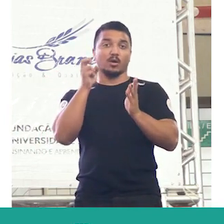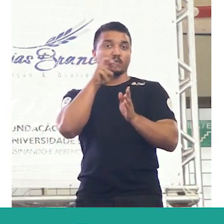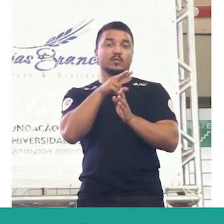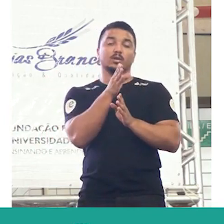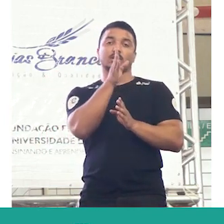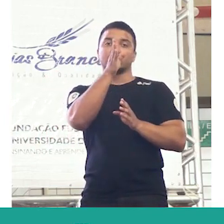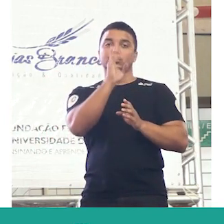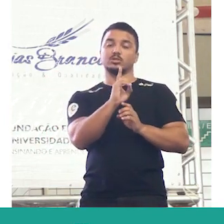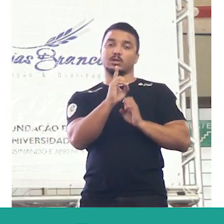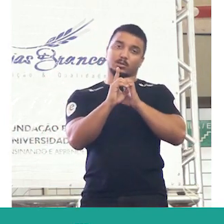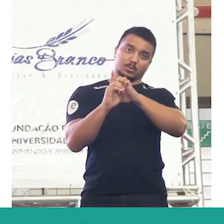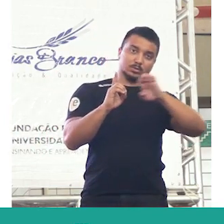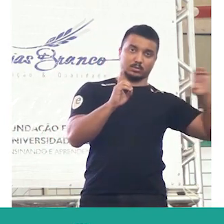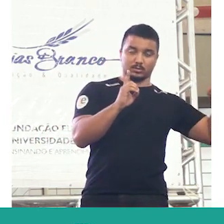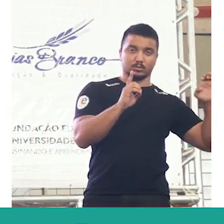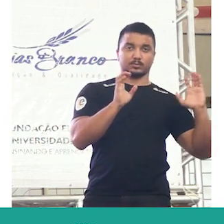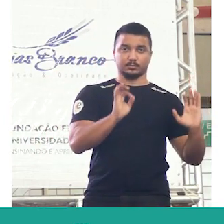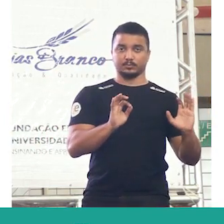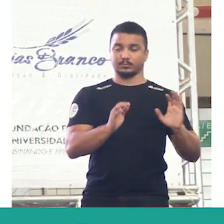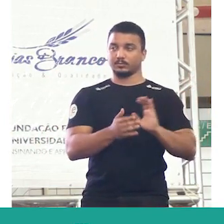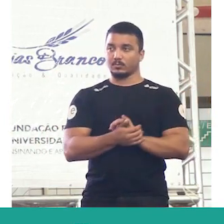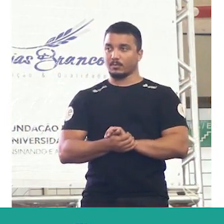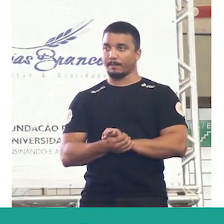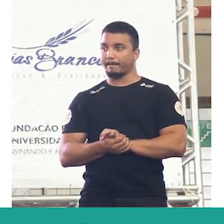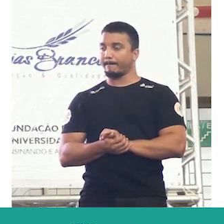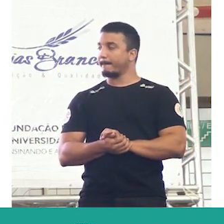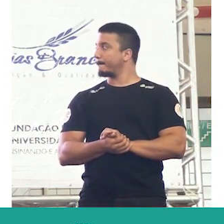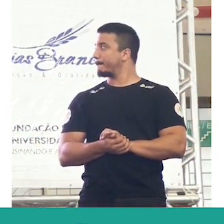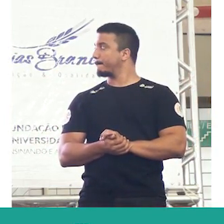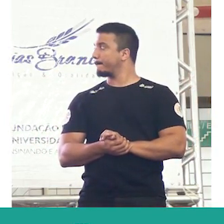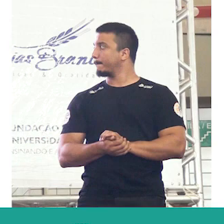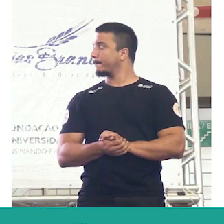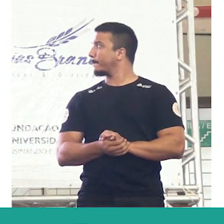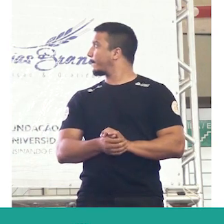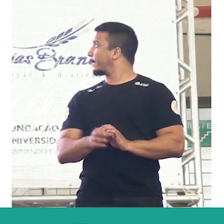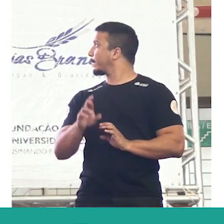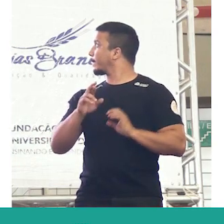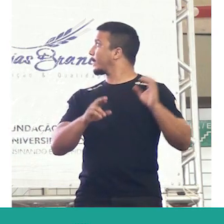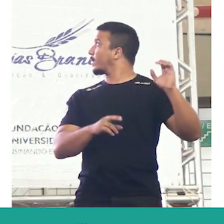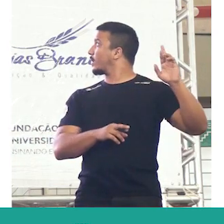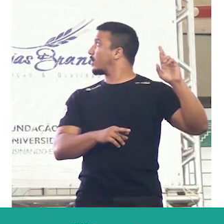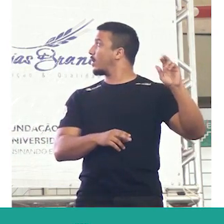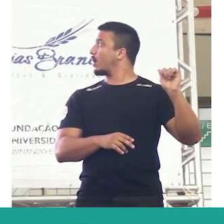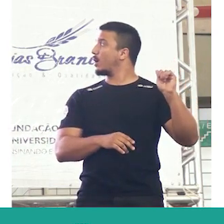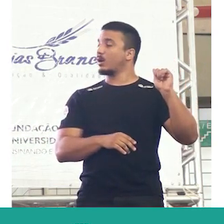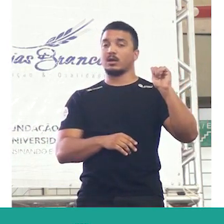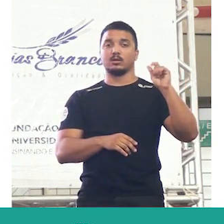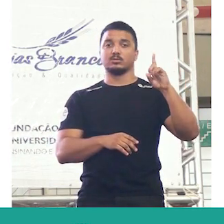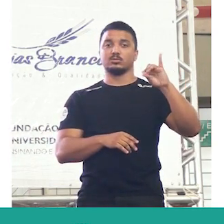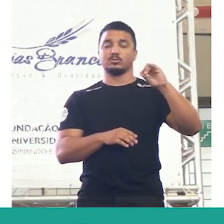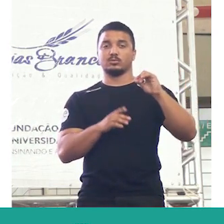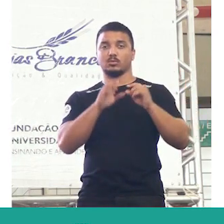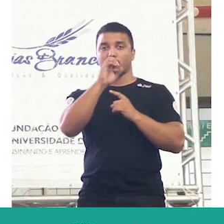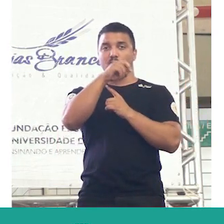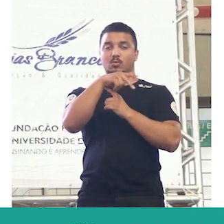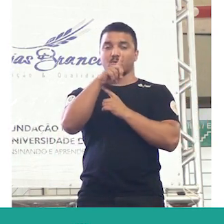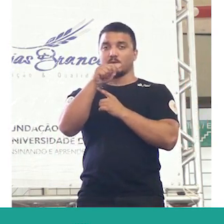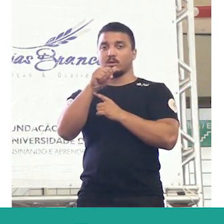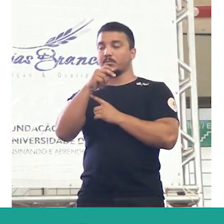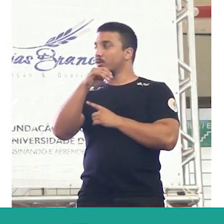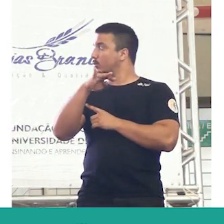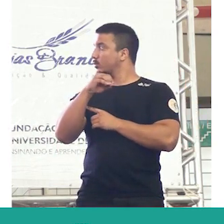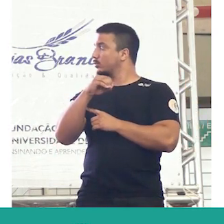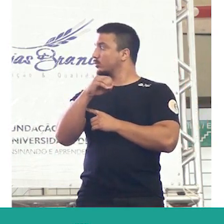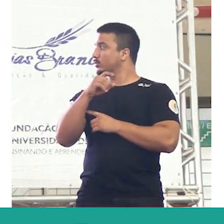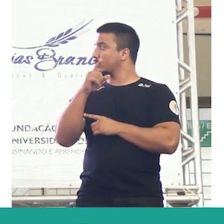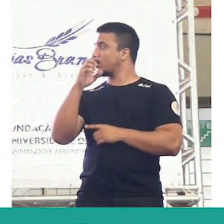Da direita para a esquerda. Fui claro? Fui claro? Vamos lá, ó. Ondas de rádio, micro-ondas,